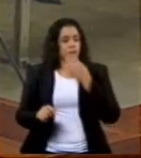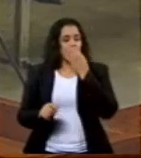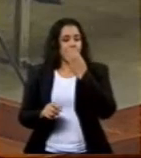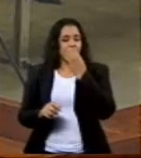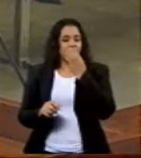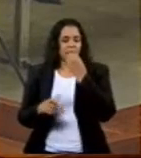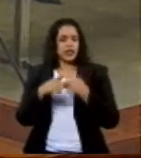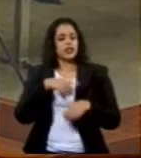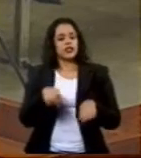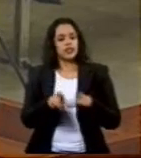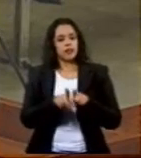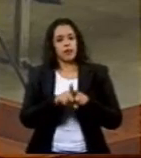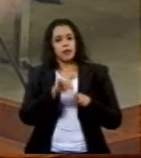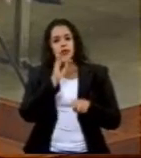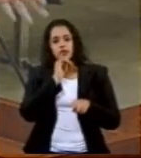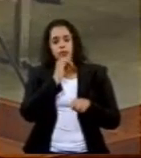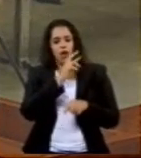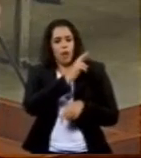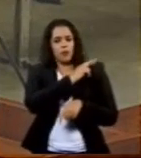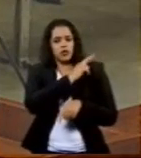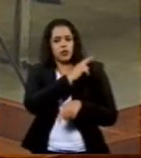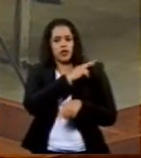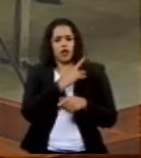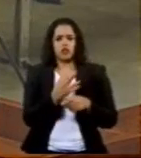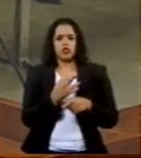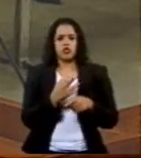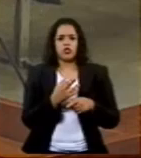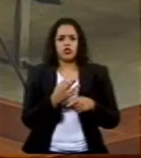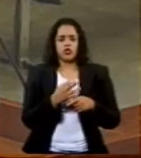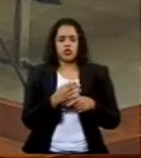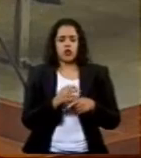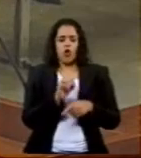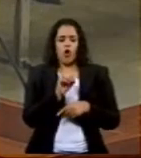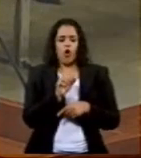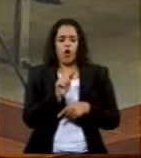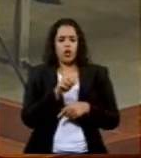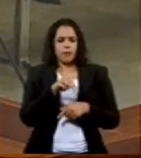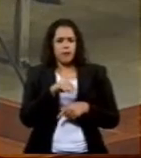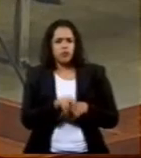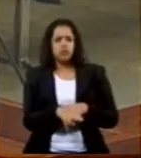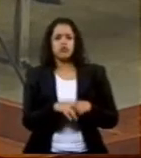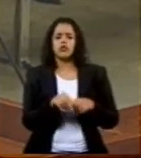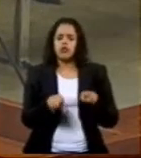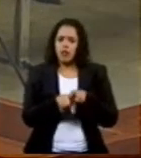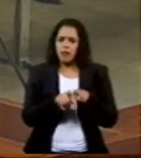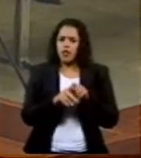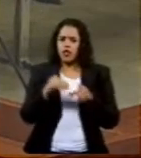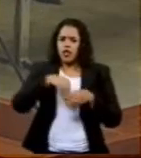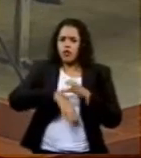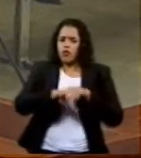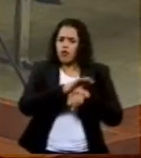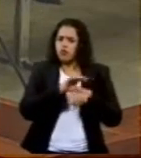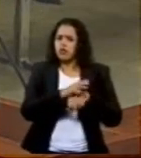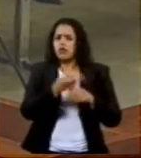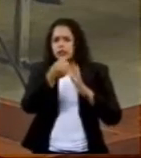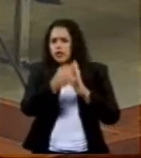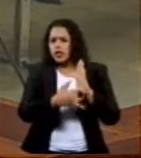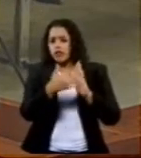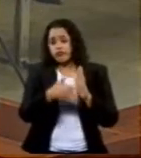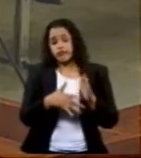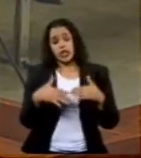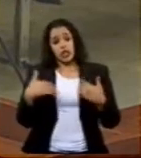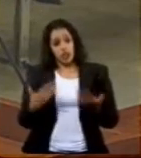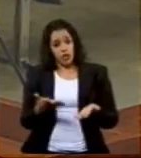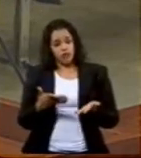legal da responsabilidade do órgão e do operador portuário e há os dispositivos constitucionais. Então, por essa organicidade